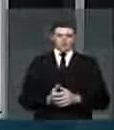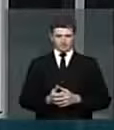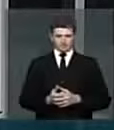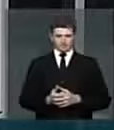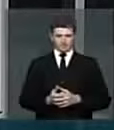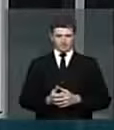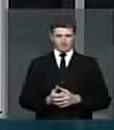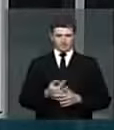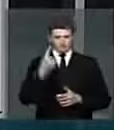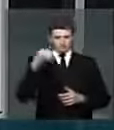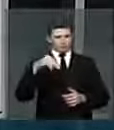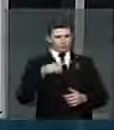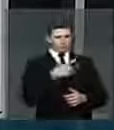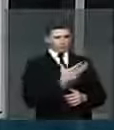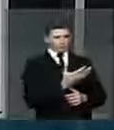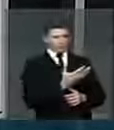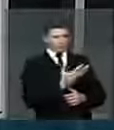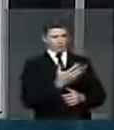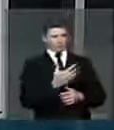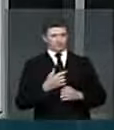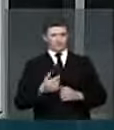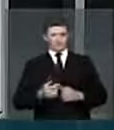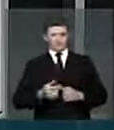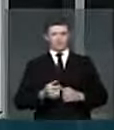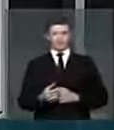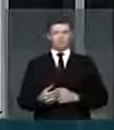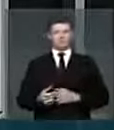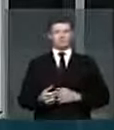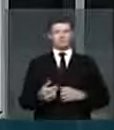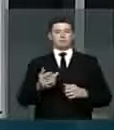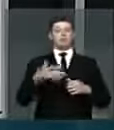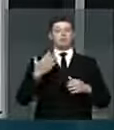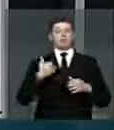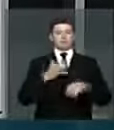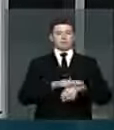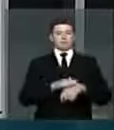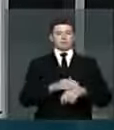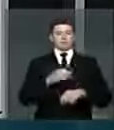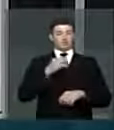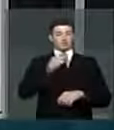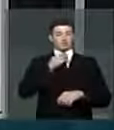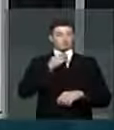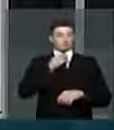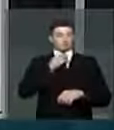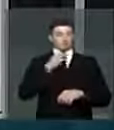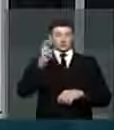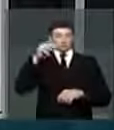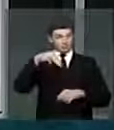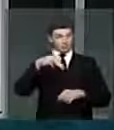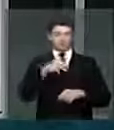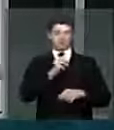ainda um minuto, presidente? Qual é o meu tempo ainda? 5 minutos, né?